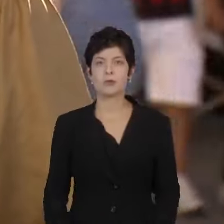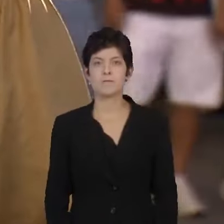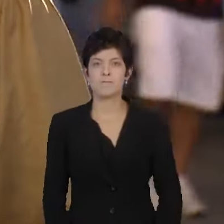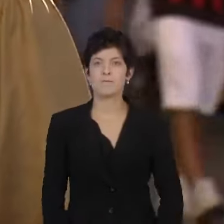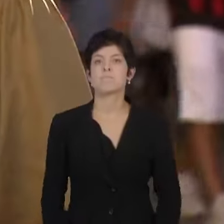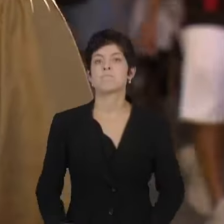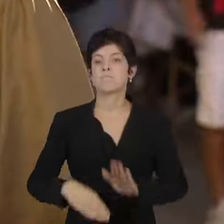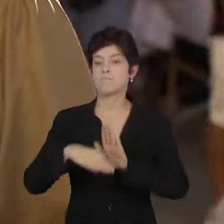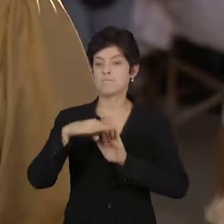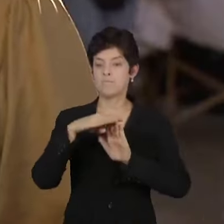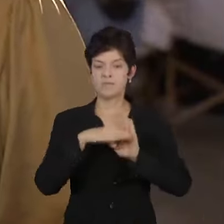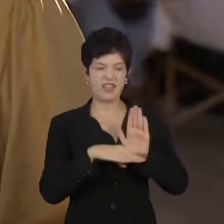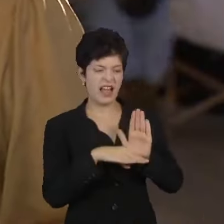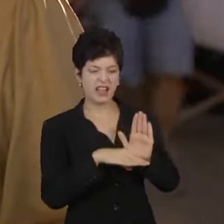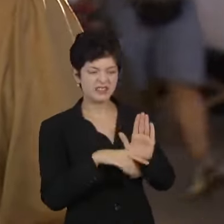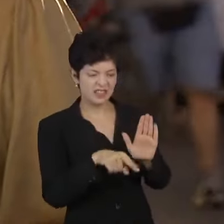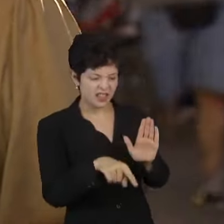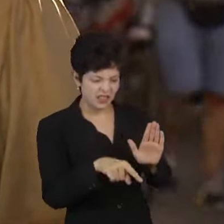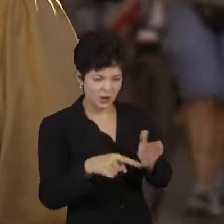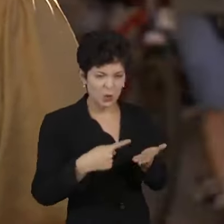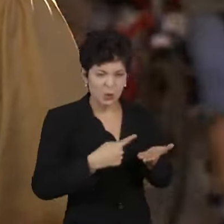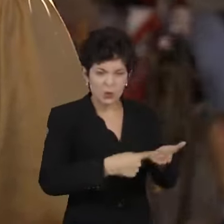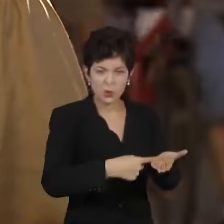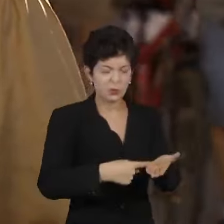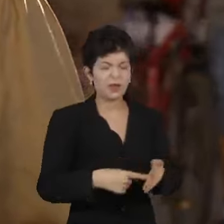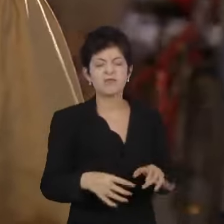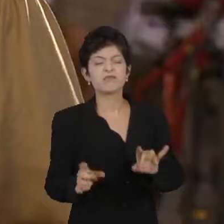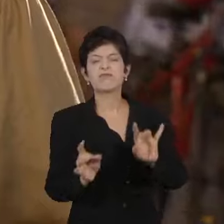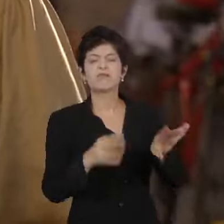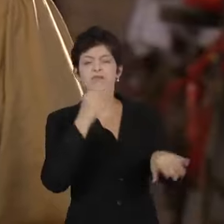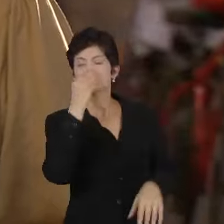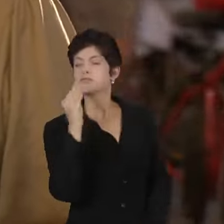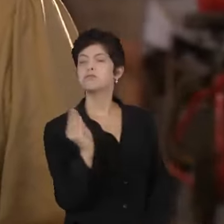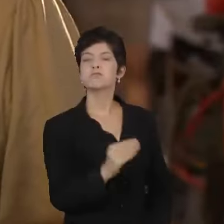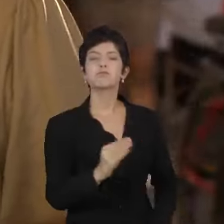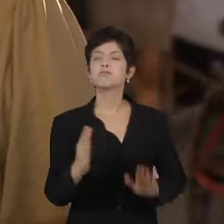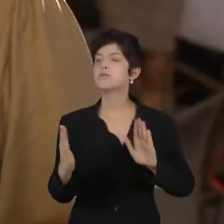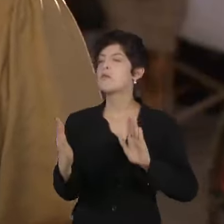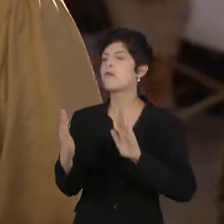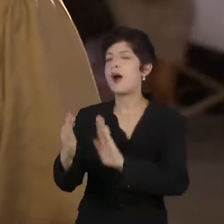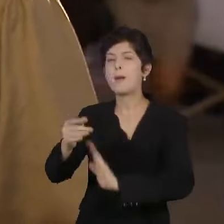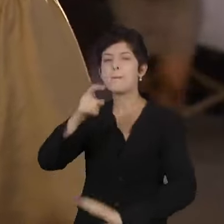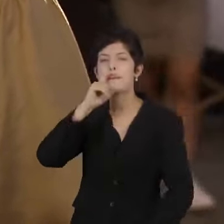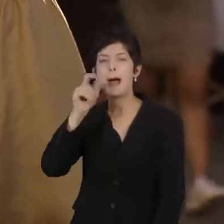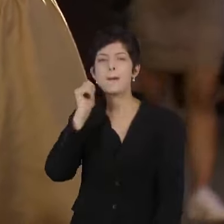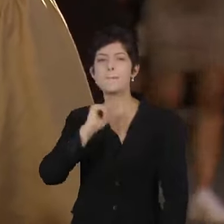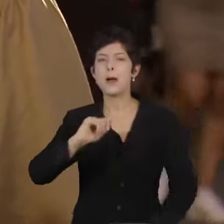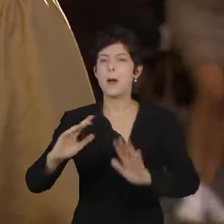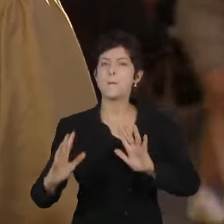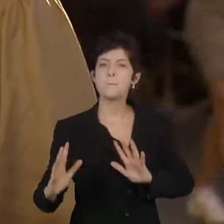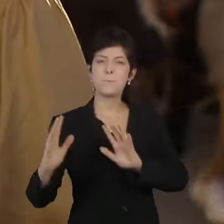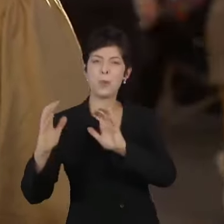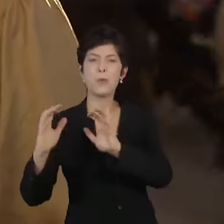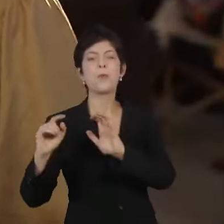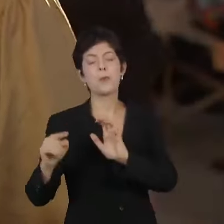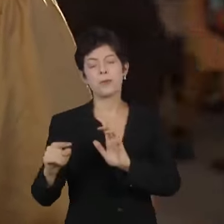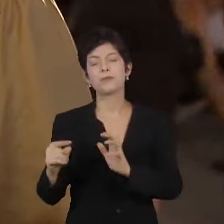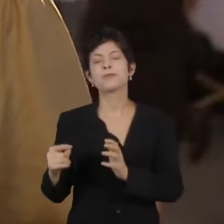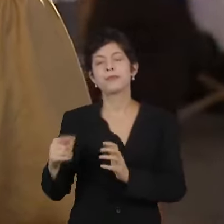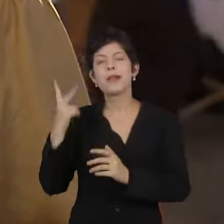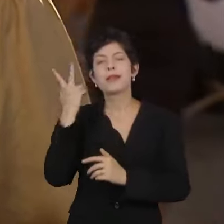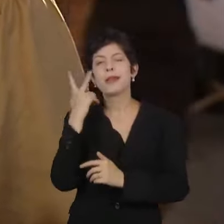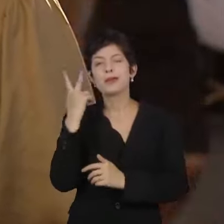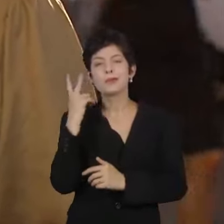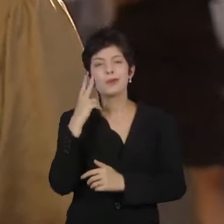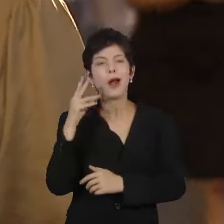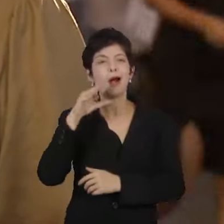para ser aceito no grupo alargar limites confrontar os pais são comportamentos típicos da adolescência